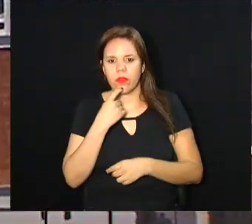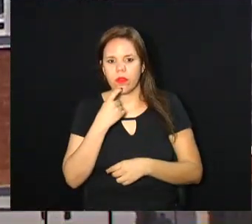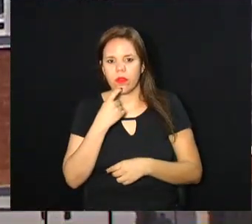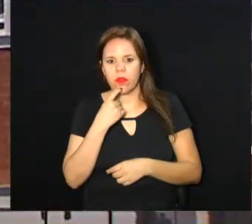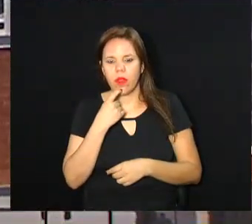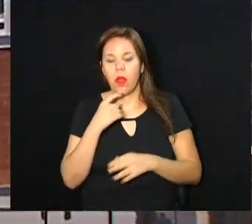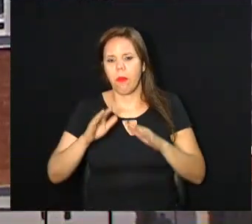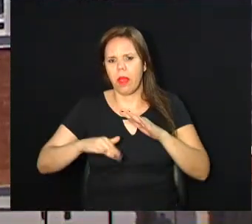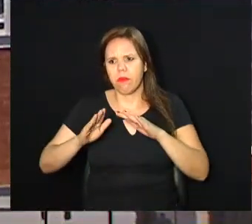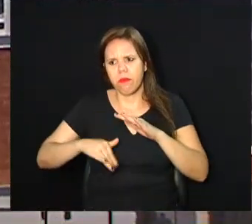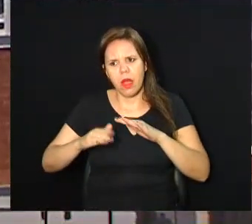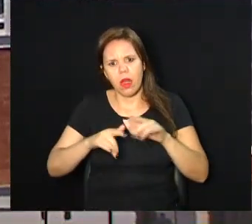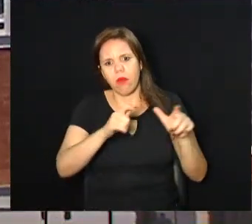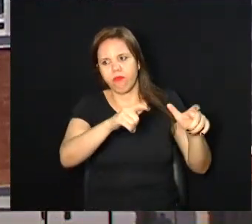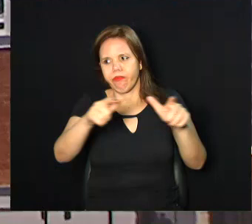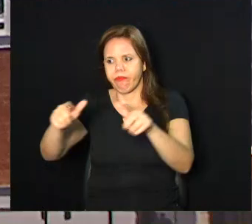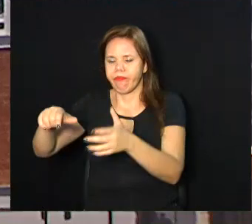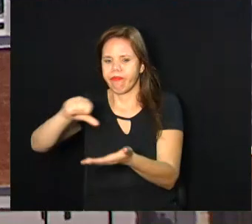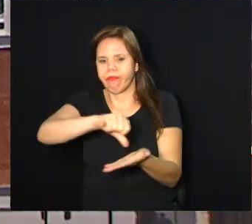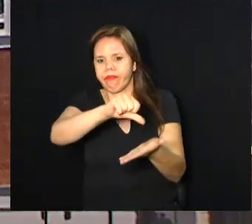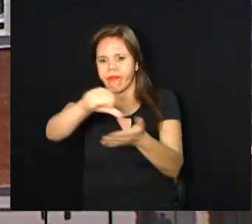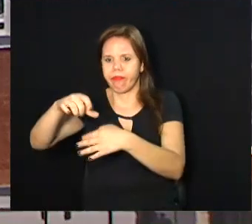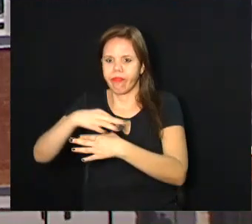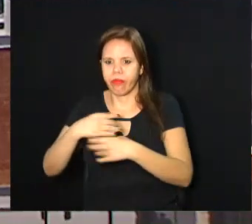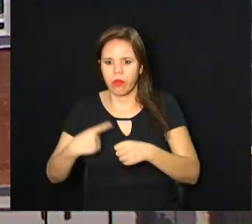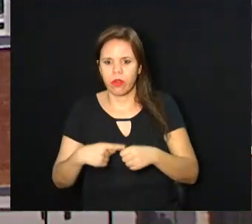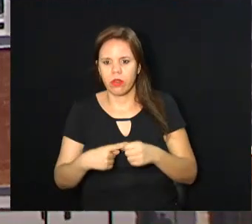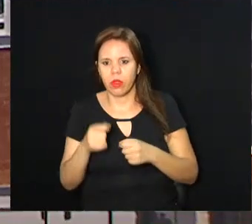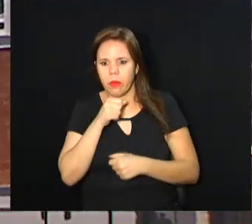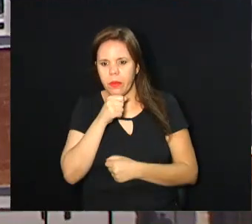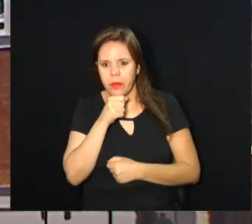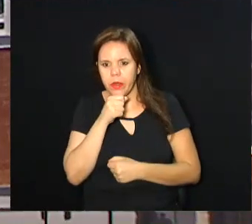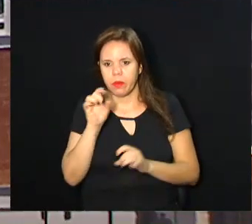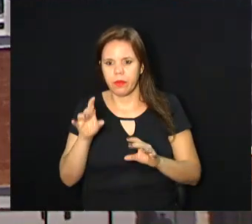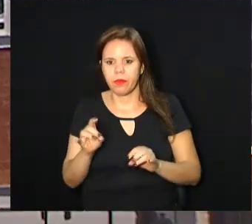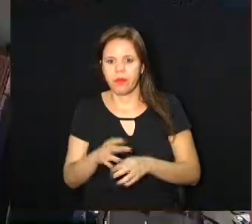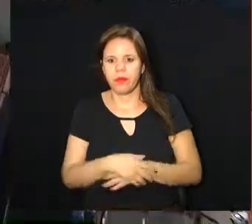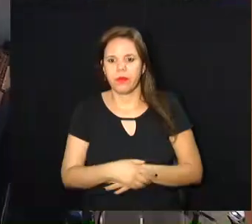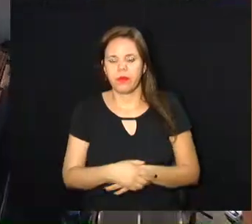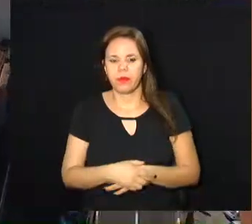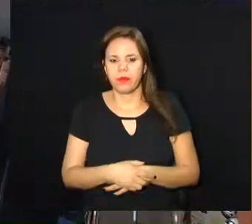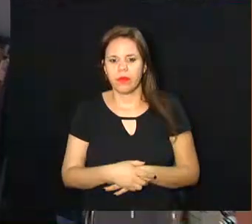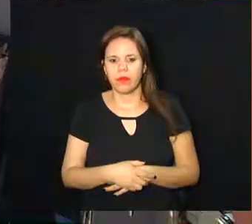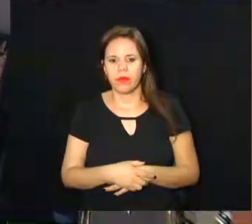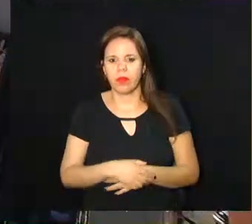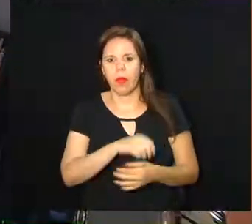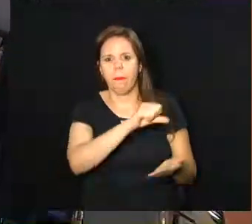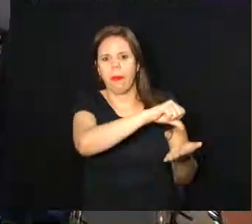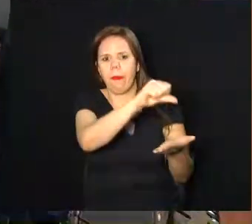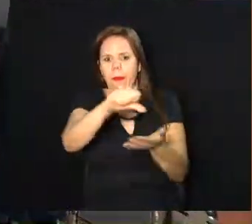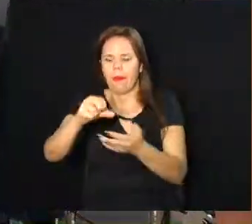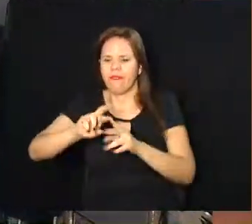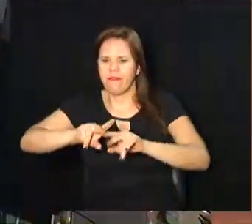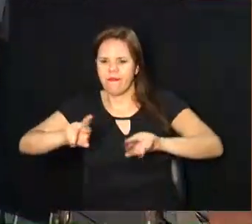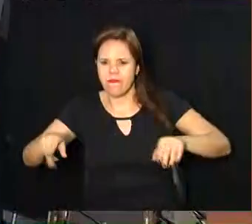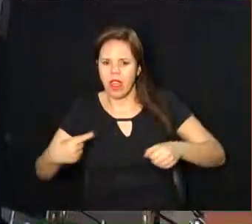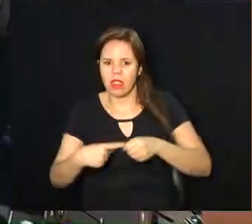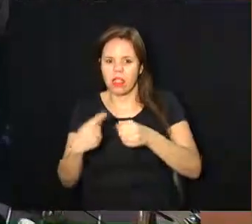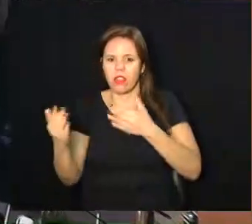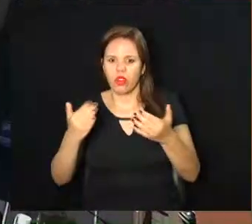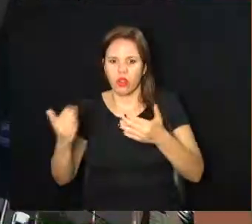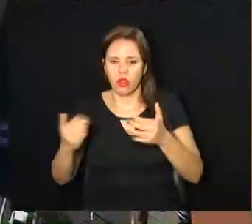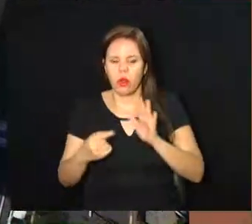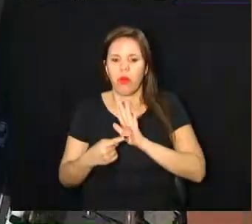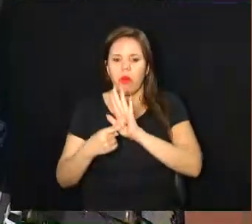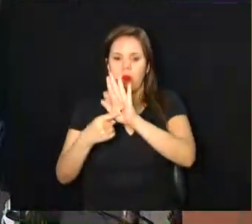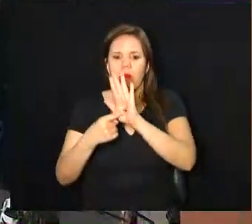mais baratas na região metropolitana. Confira nesta reportagem especial. Na região metropolitana, Campinas